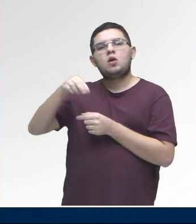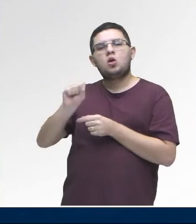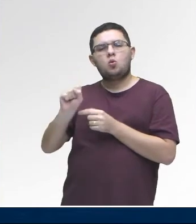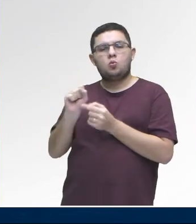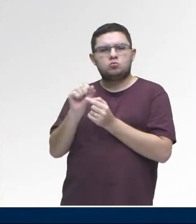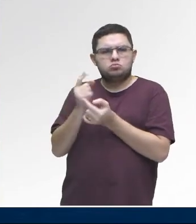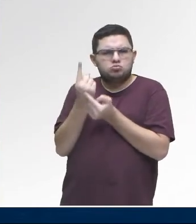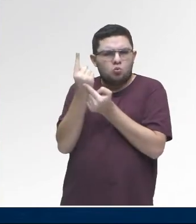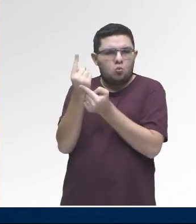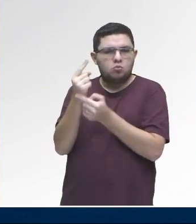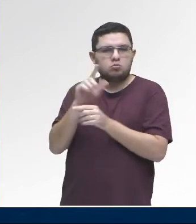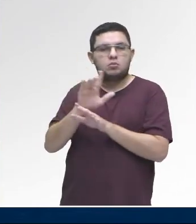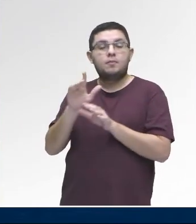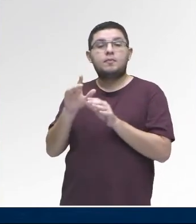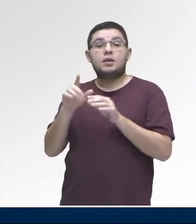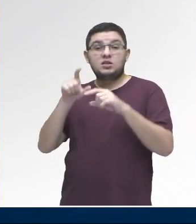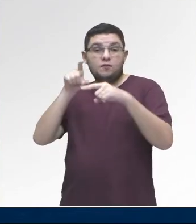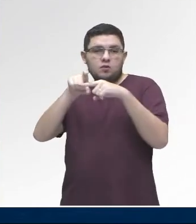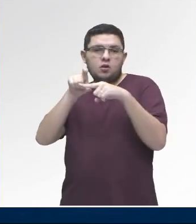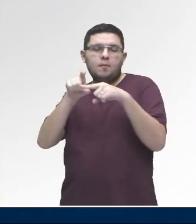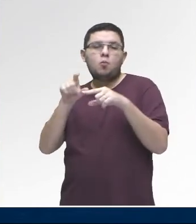Vamos ao exemplo.